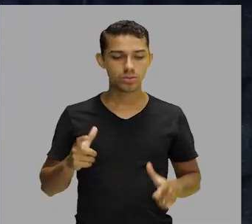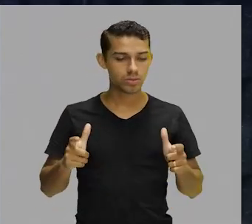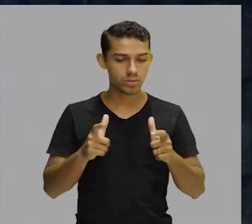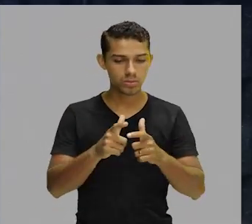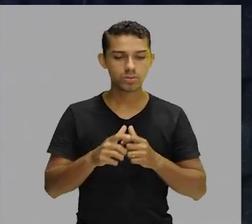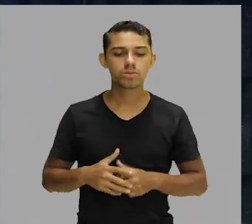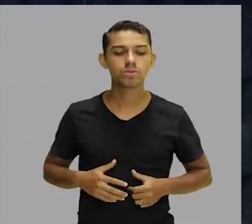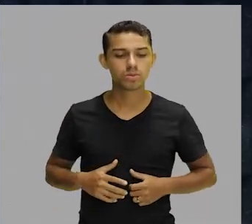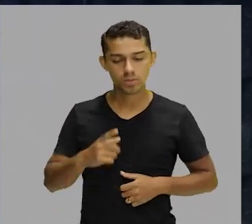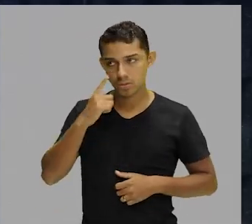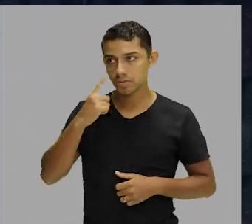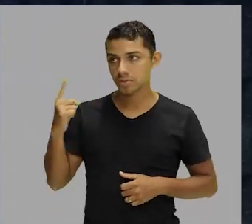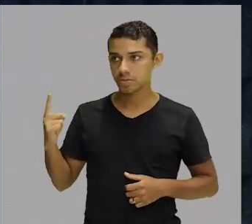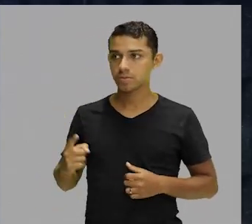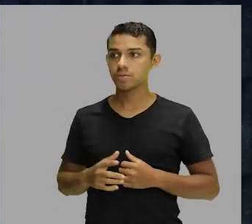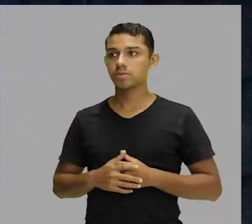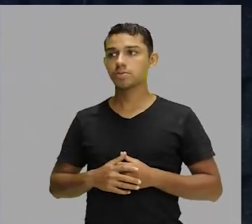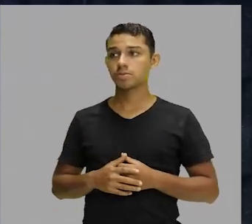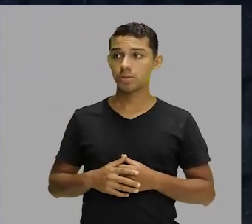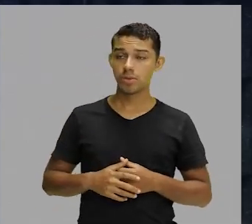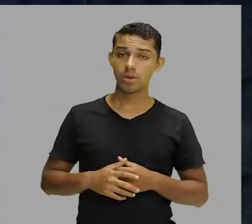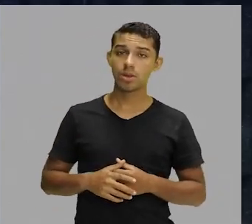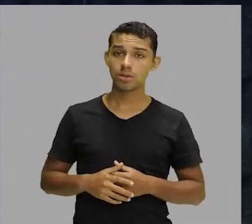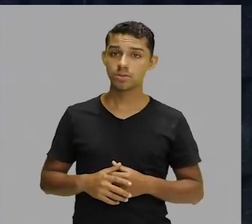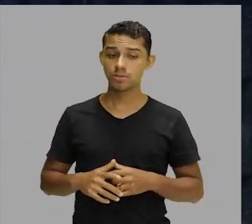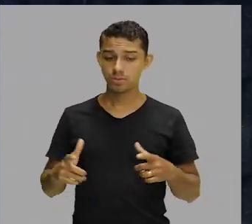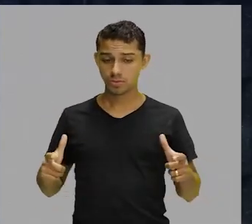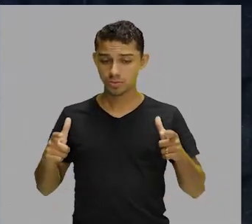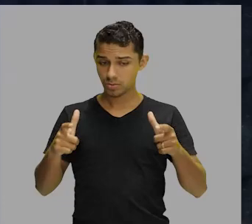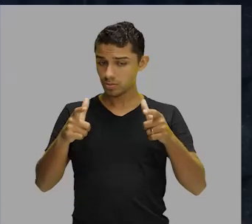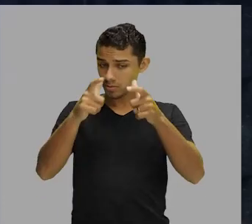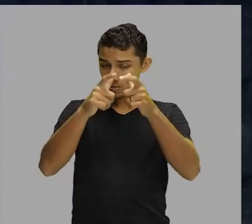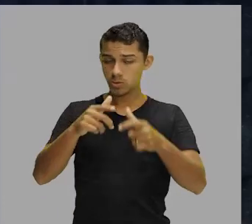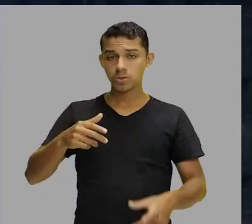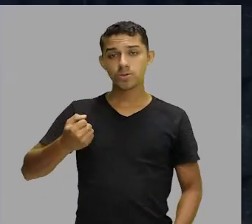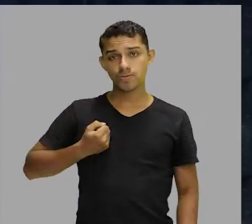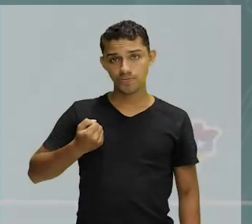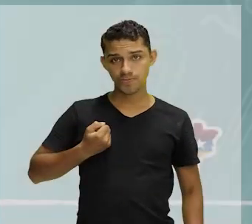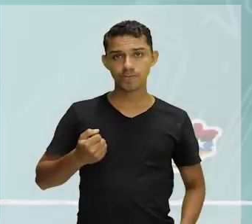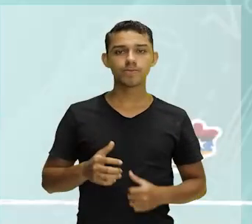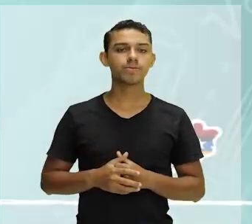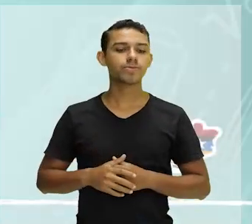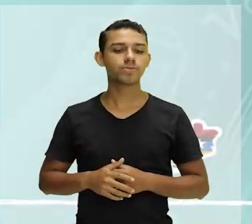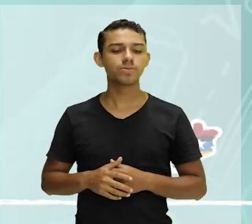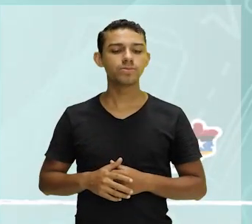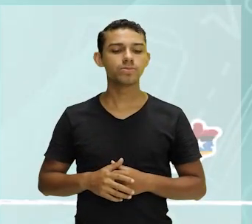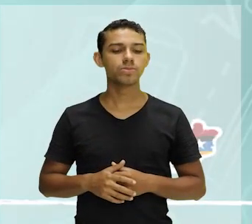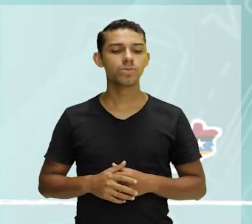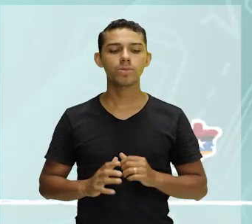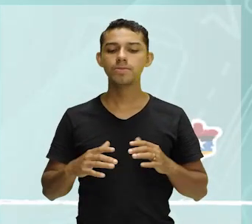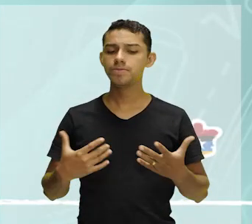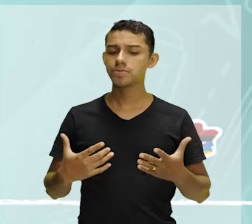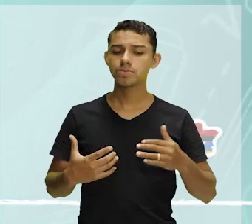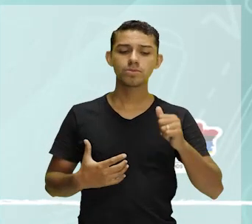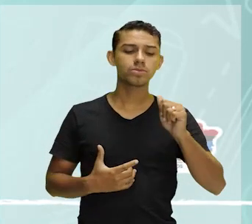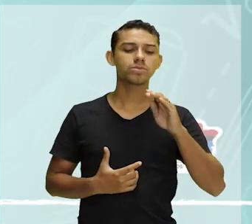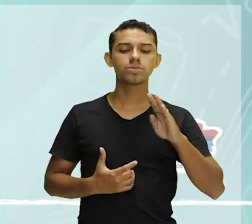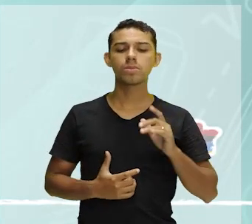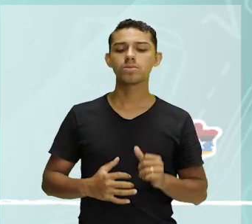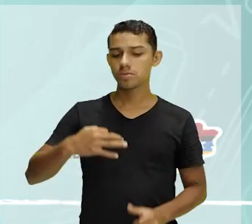trófico. Então, está dizendo que isso aqui é uma pirâmide de números. Beleza. Em qual das alternativas